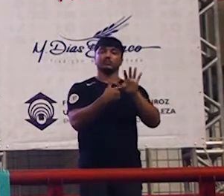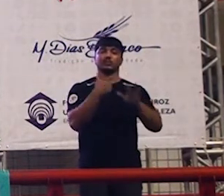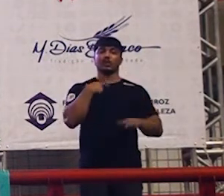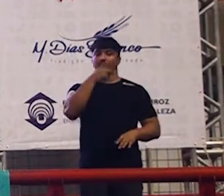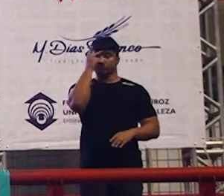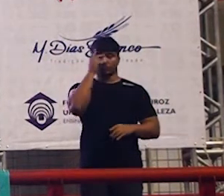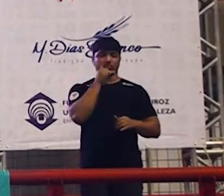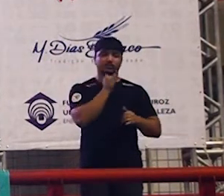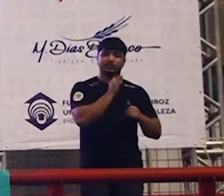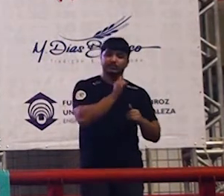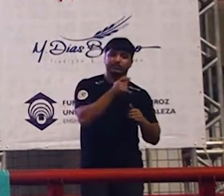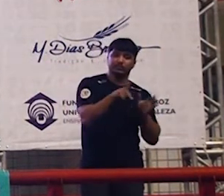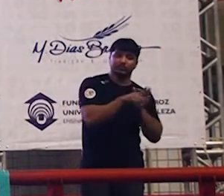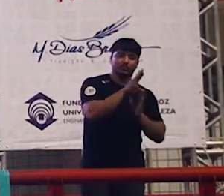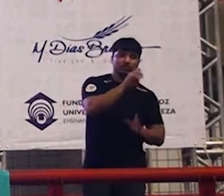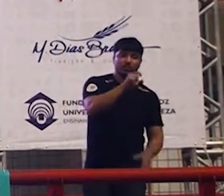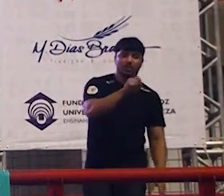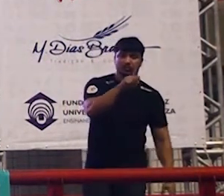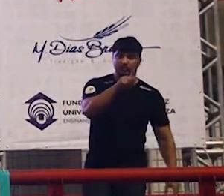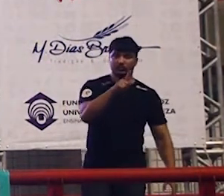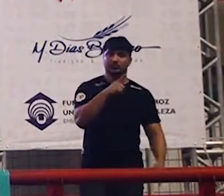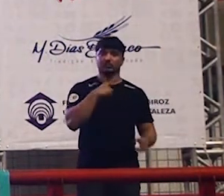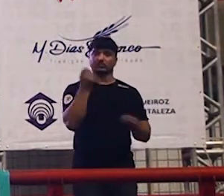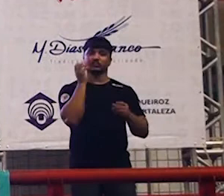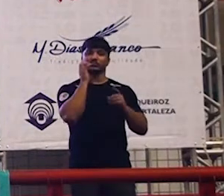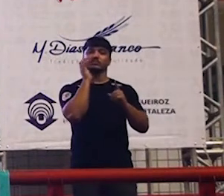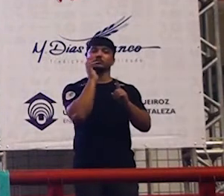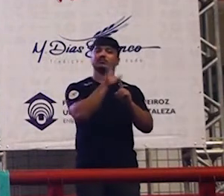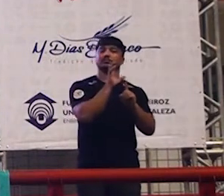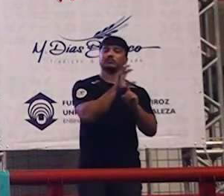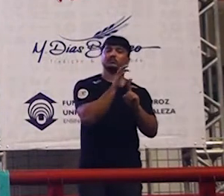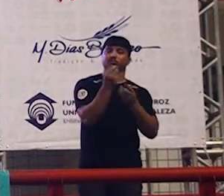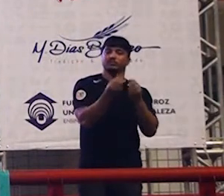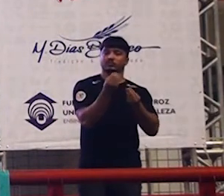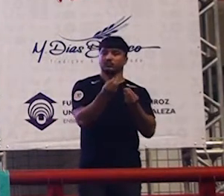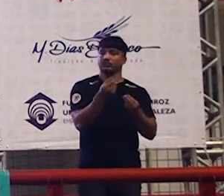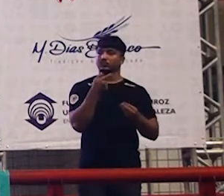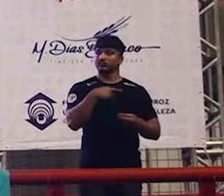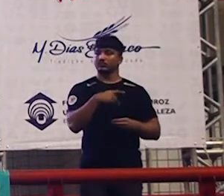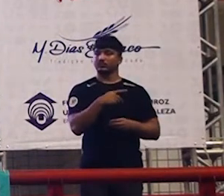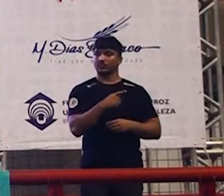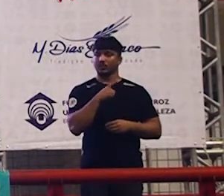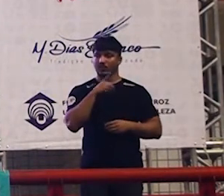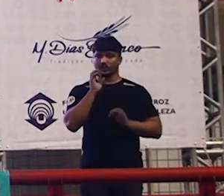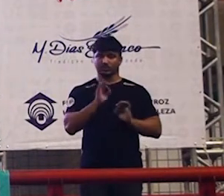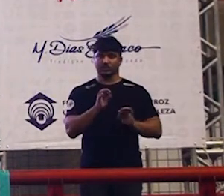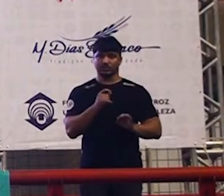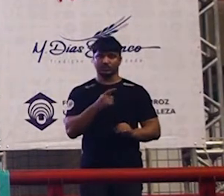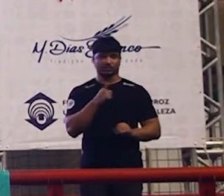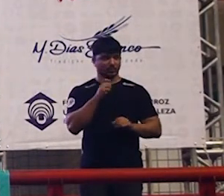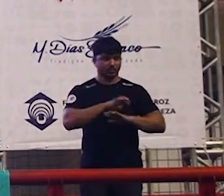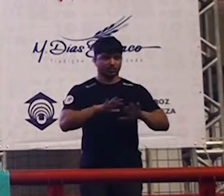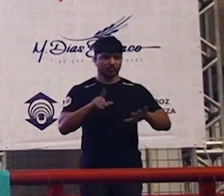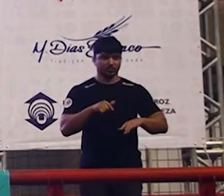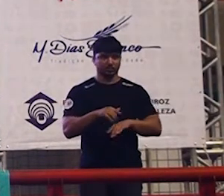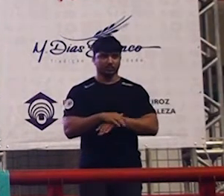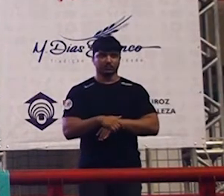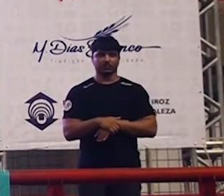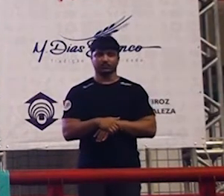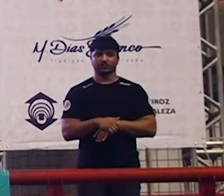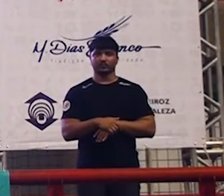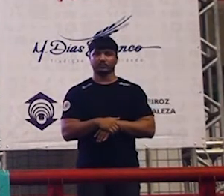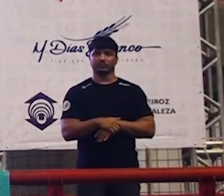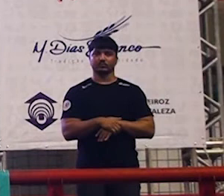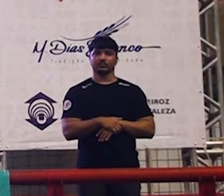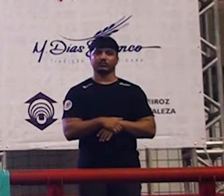de blog, propondo com isso um incentivo ao uso dessa ferramenta virtual? É isso que faz a charge?